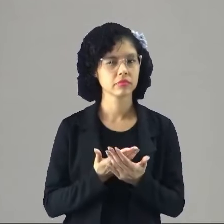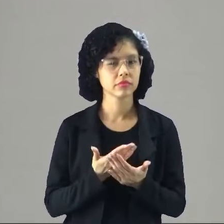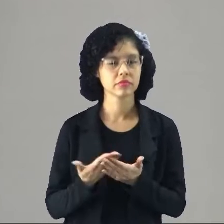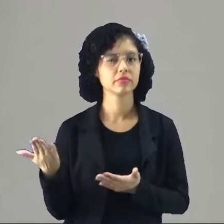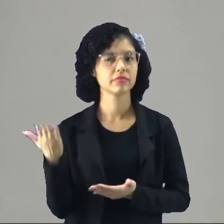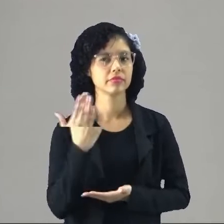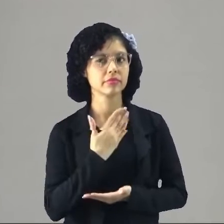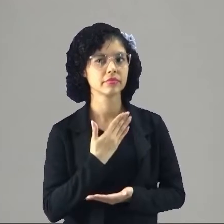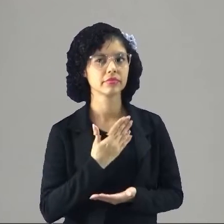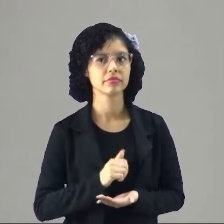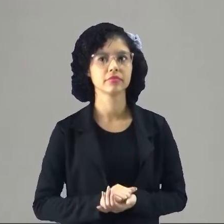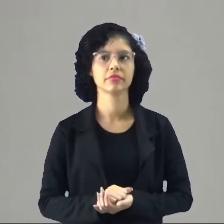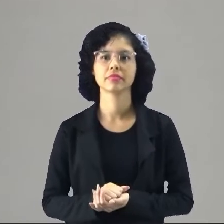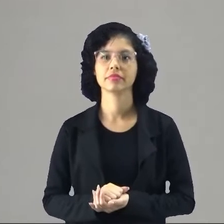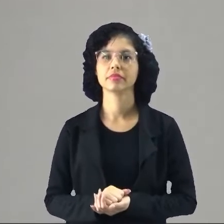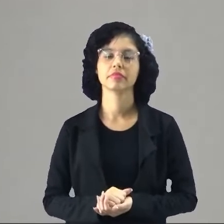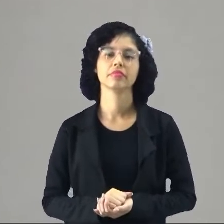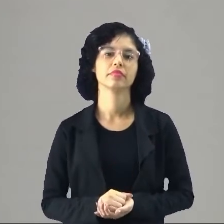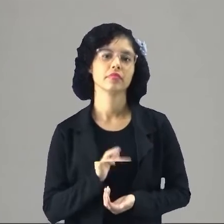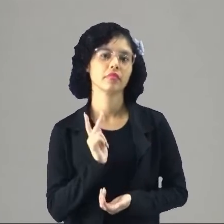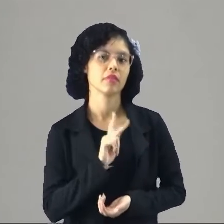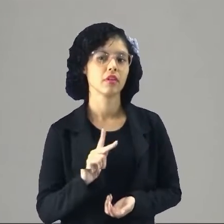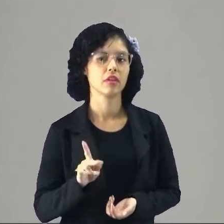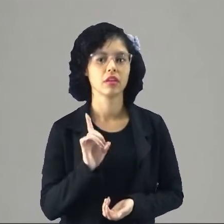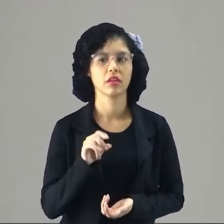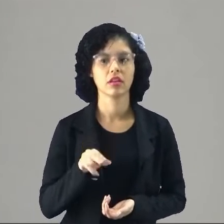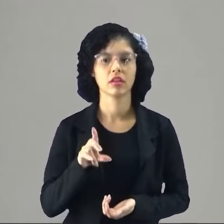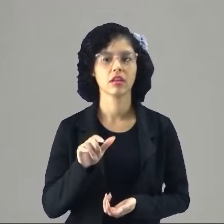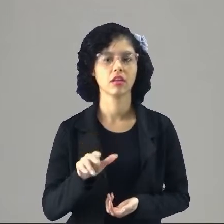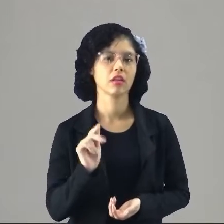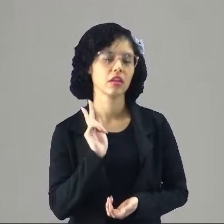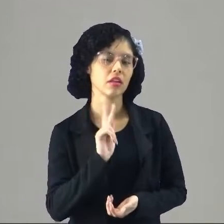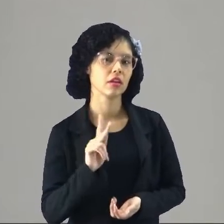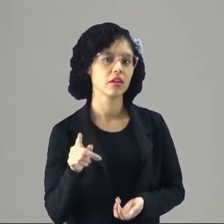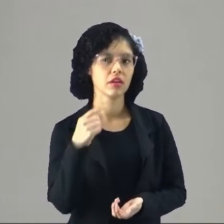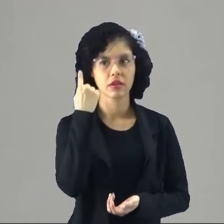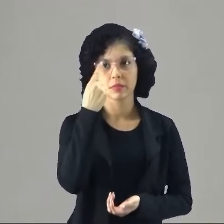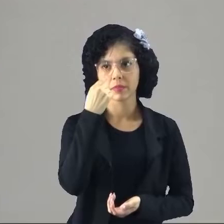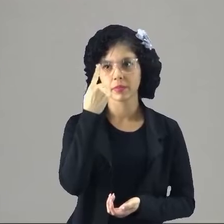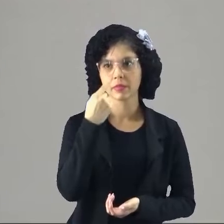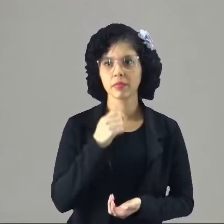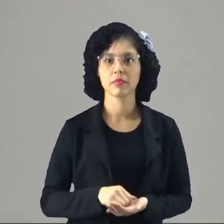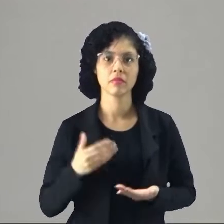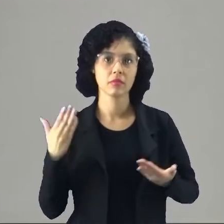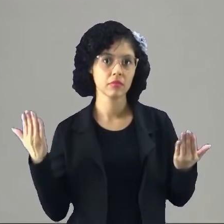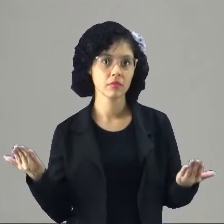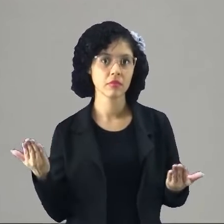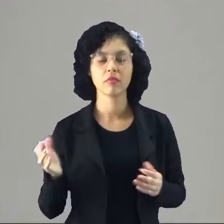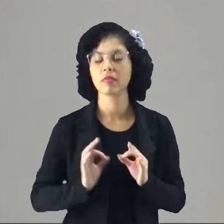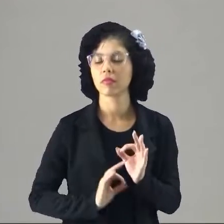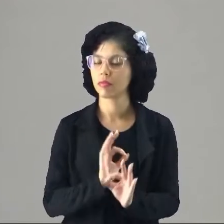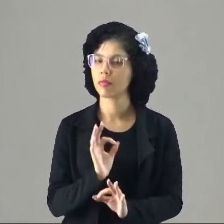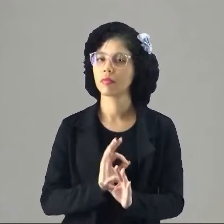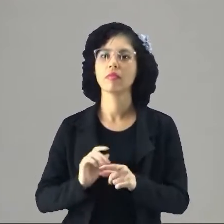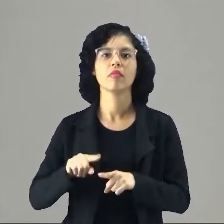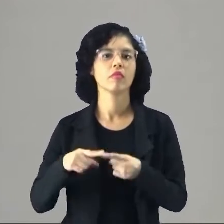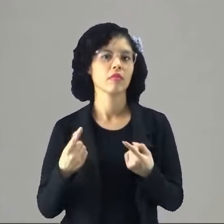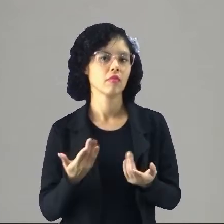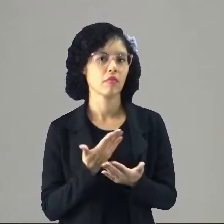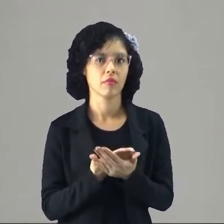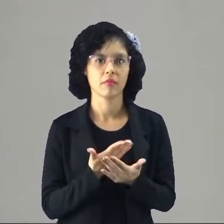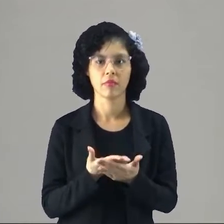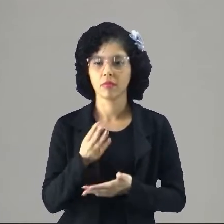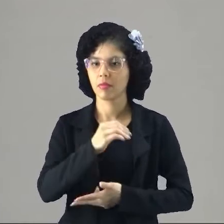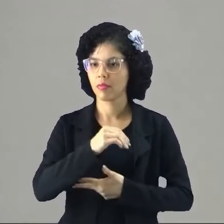estudar? Olá galera, tudo bem? Eu sou o professor Daniel, professor de língua espanhola. Então galera, vamos se preparar aí mais uma aula para o